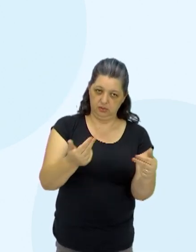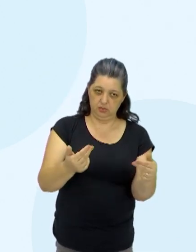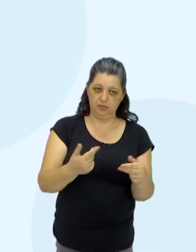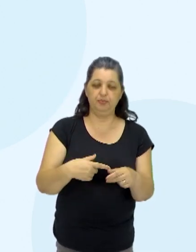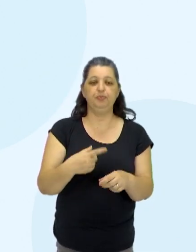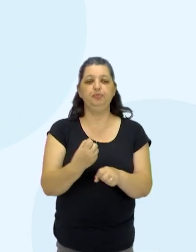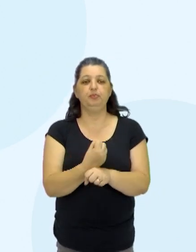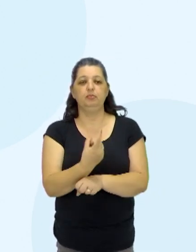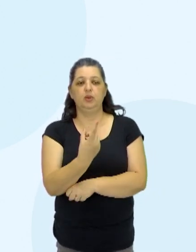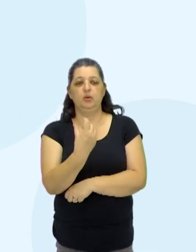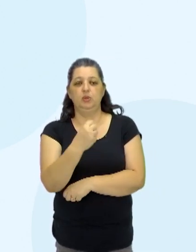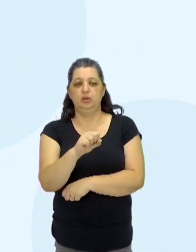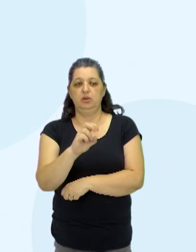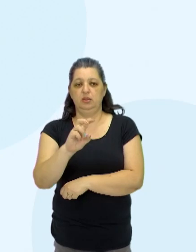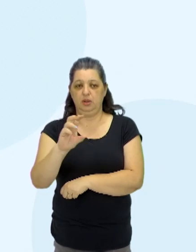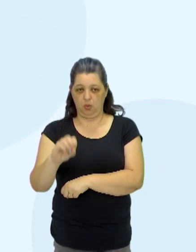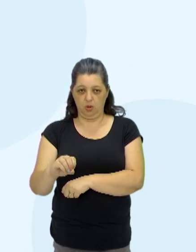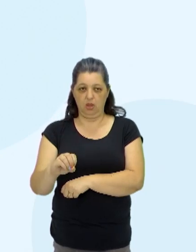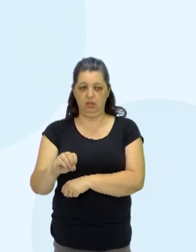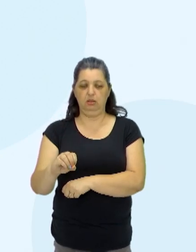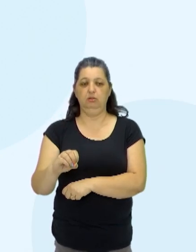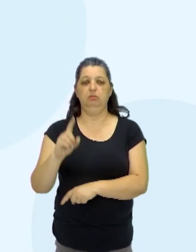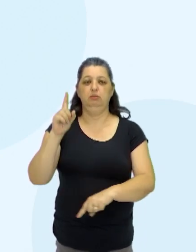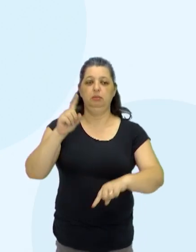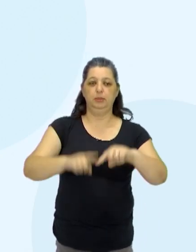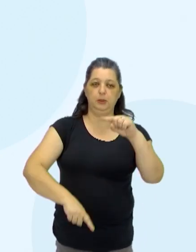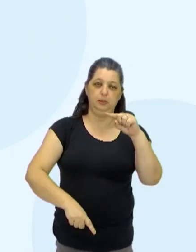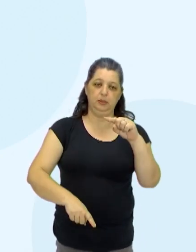1850, institucionalmente no Brasil, se proíbe o tráfico.